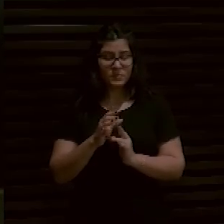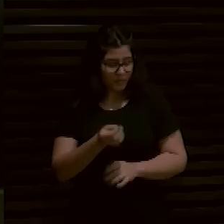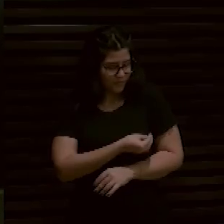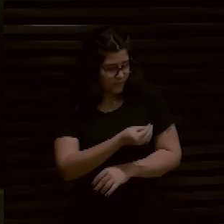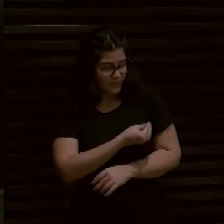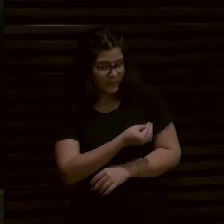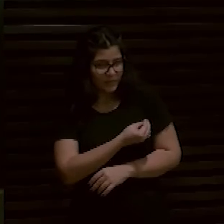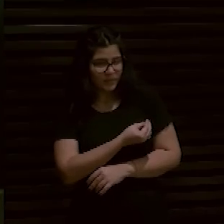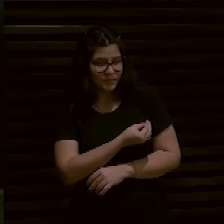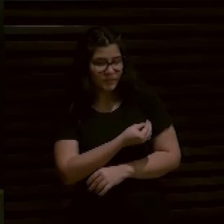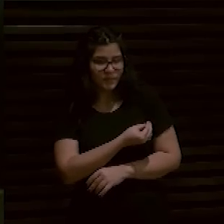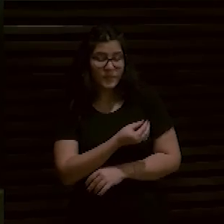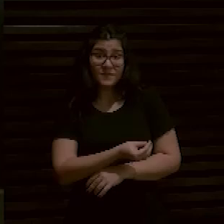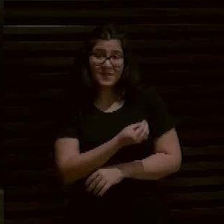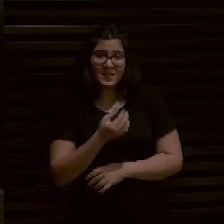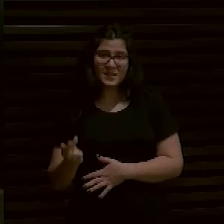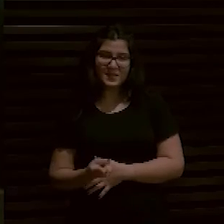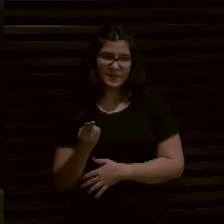vida eterna.